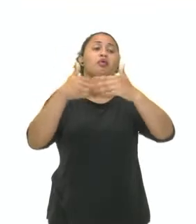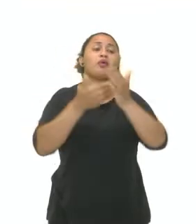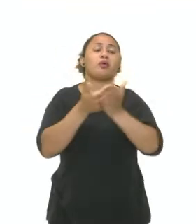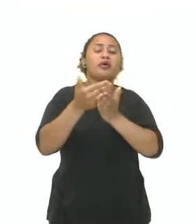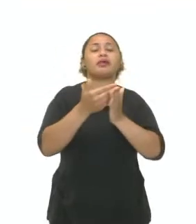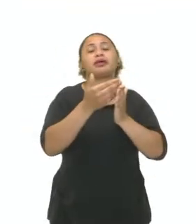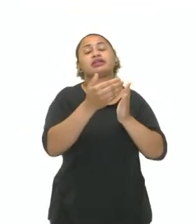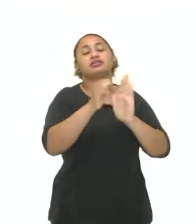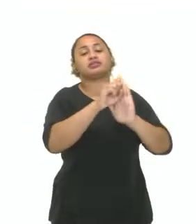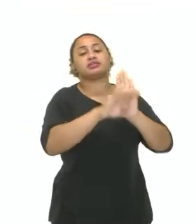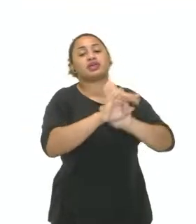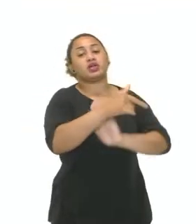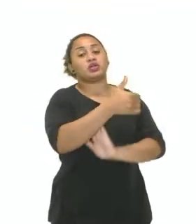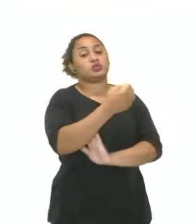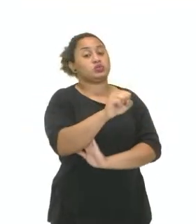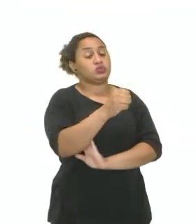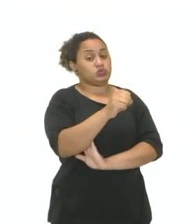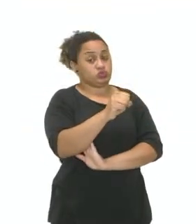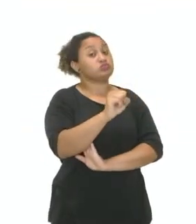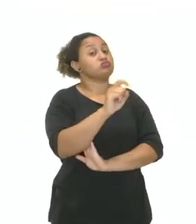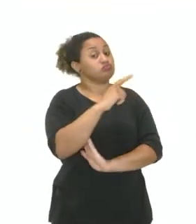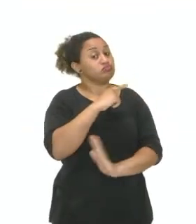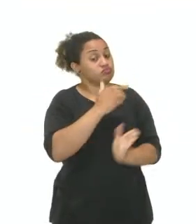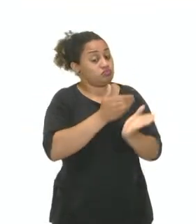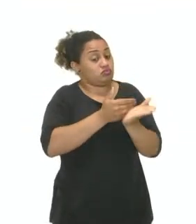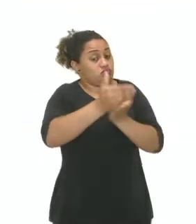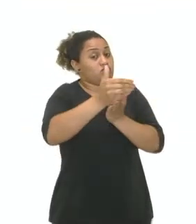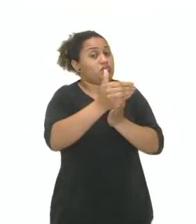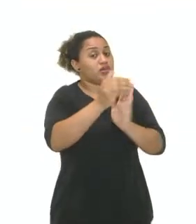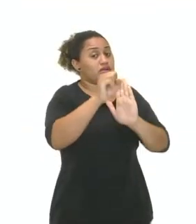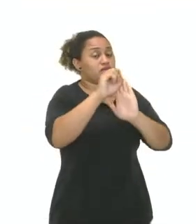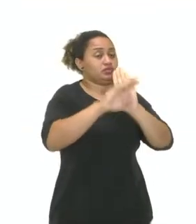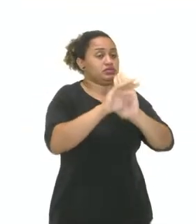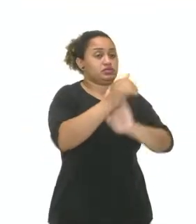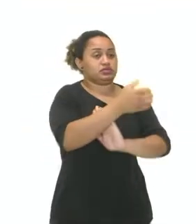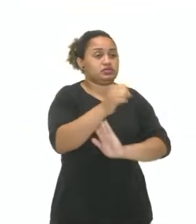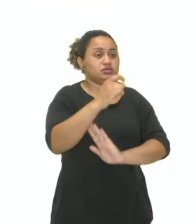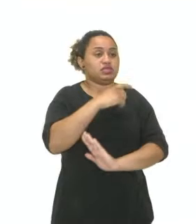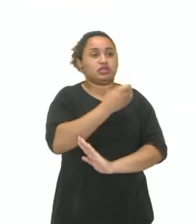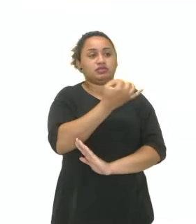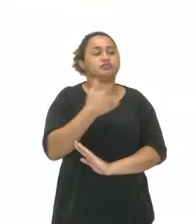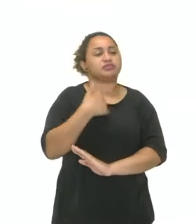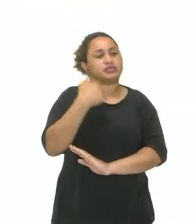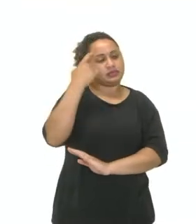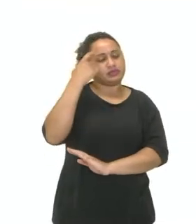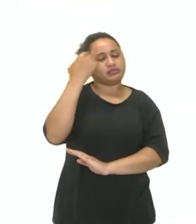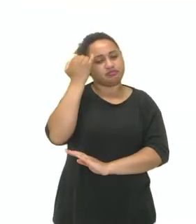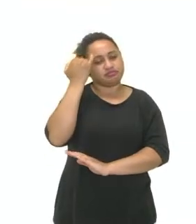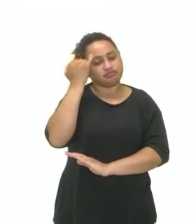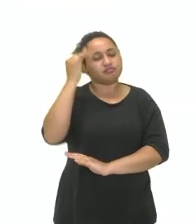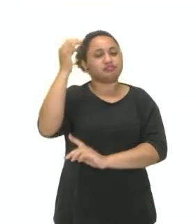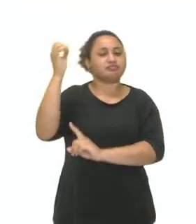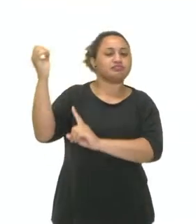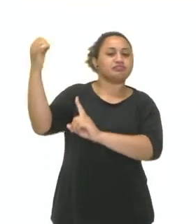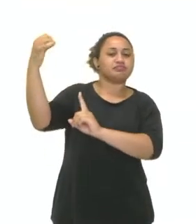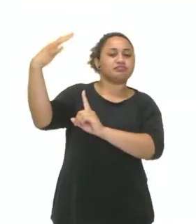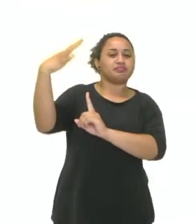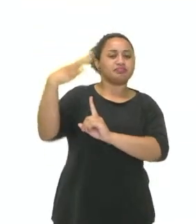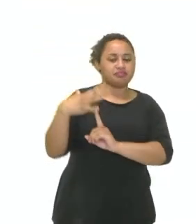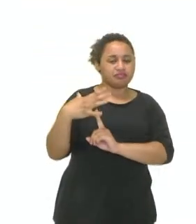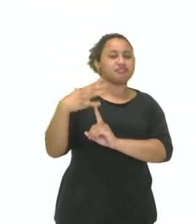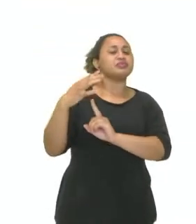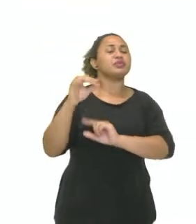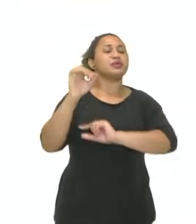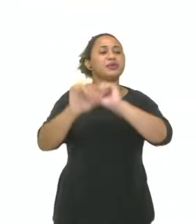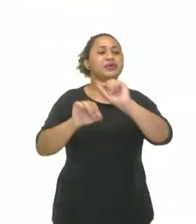século XVIII. Então nós temos uma data para a modernidade, com os pensadores iluministas que buscavam a emancipação humana por meio